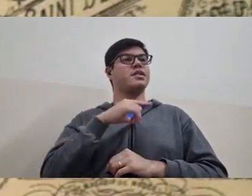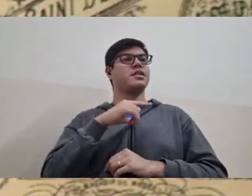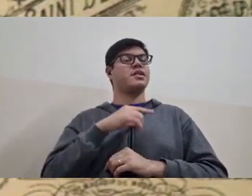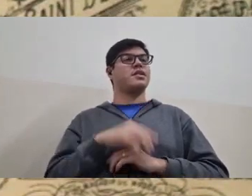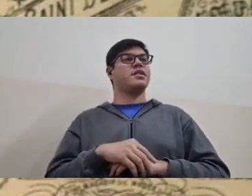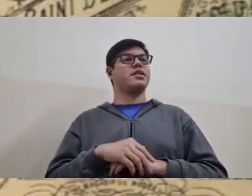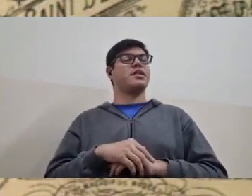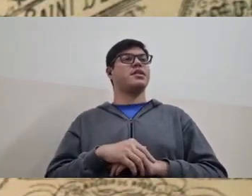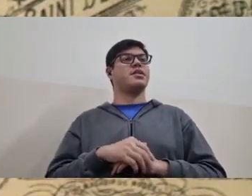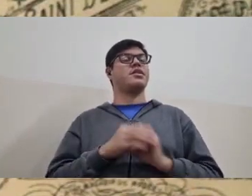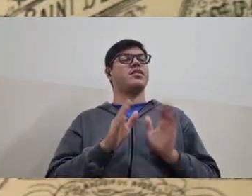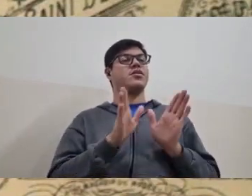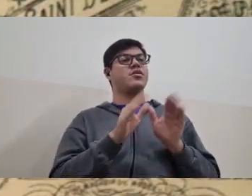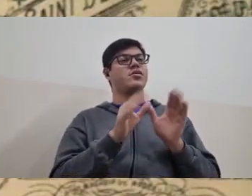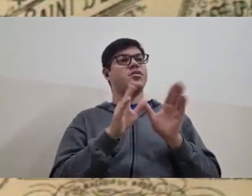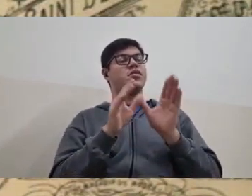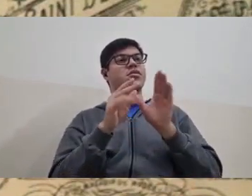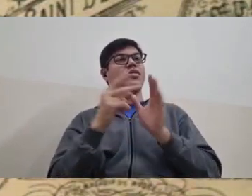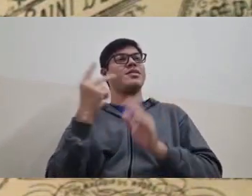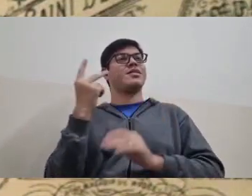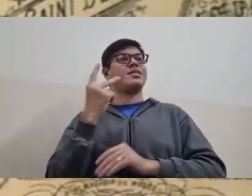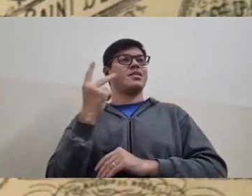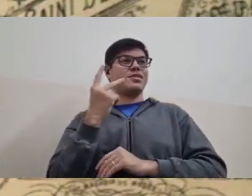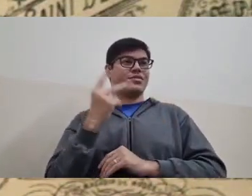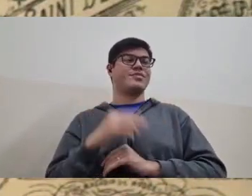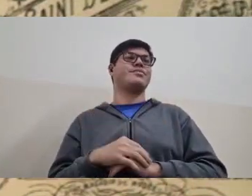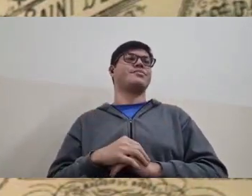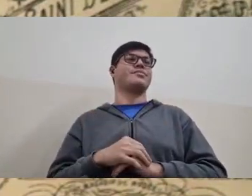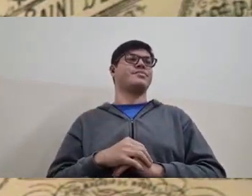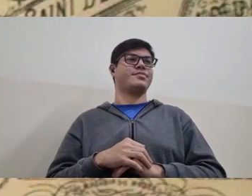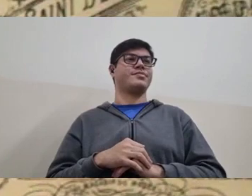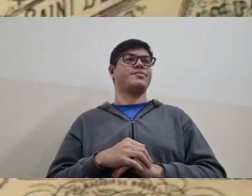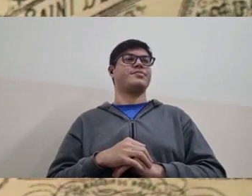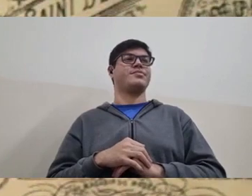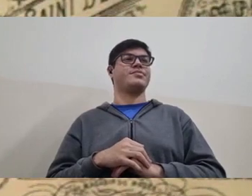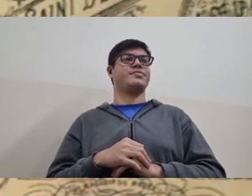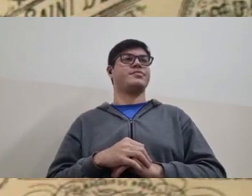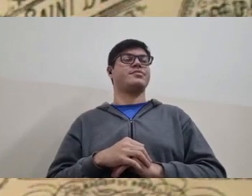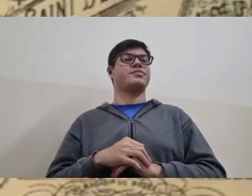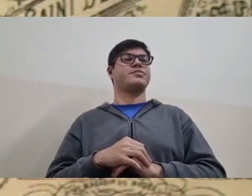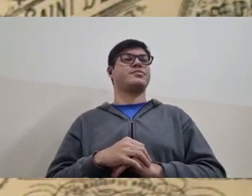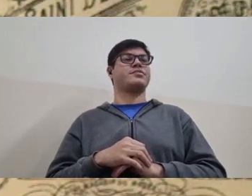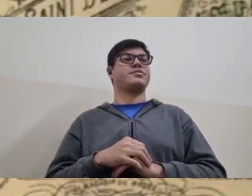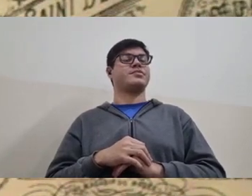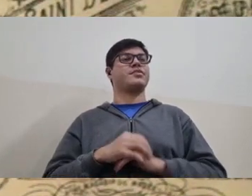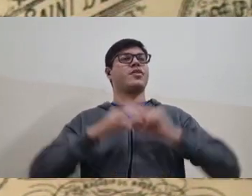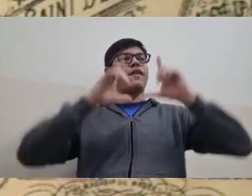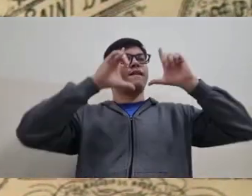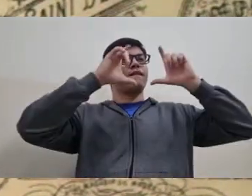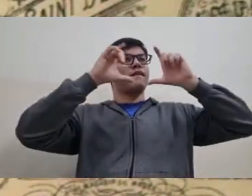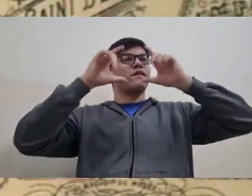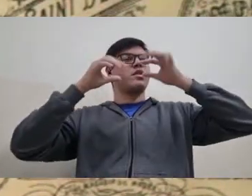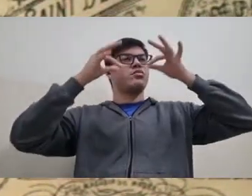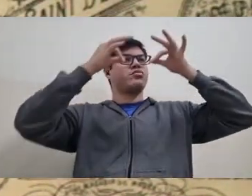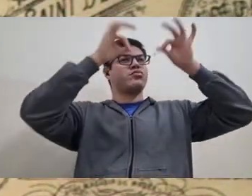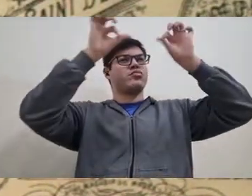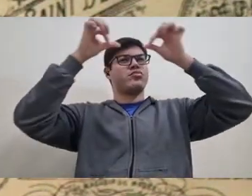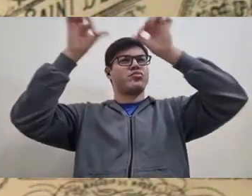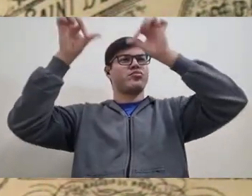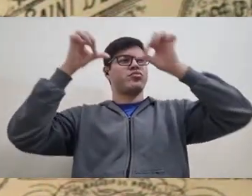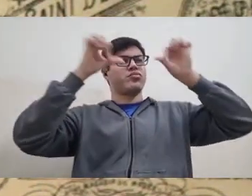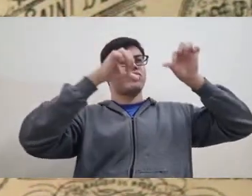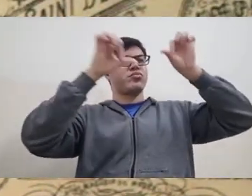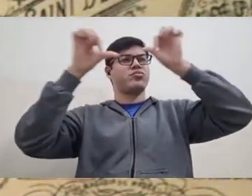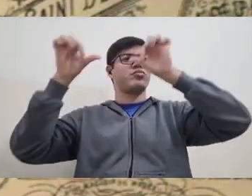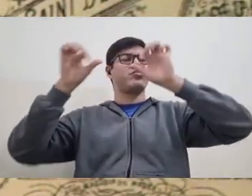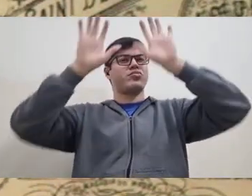ainda o Voo Araras, segunda edição. É uma exposição de fotos mostrando essa